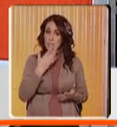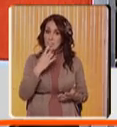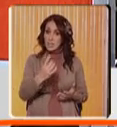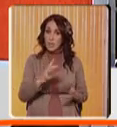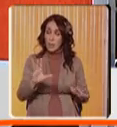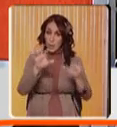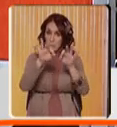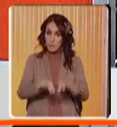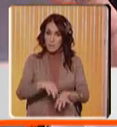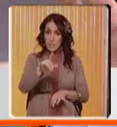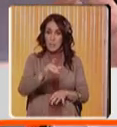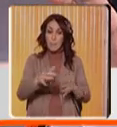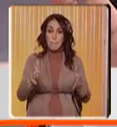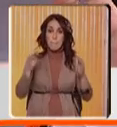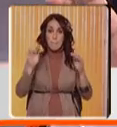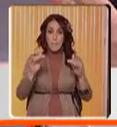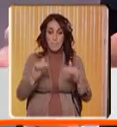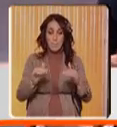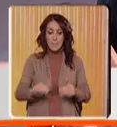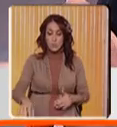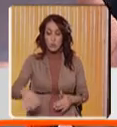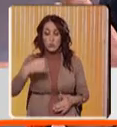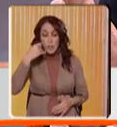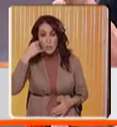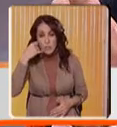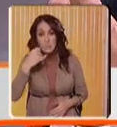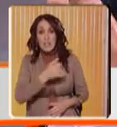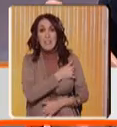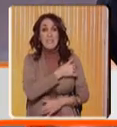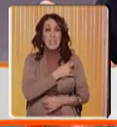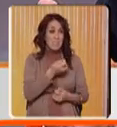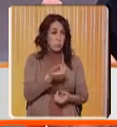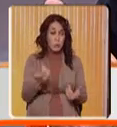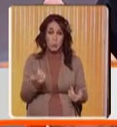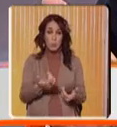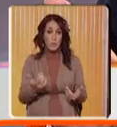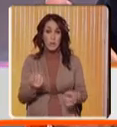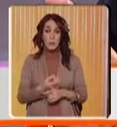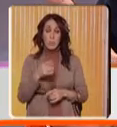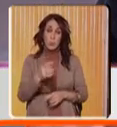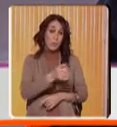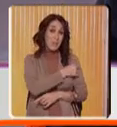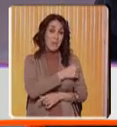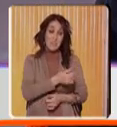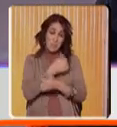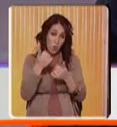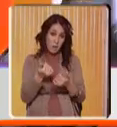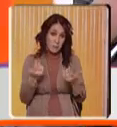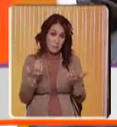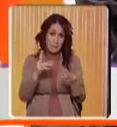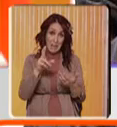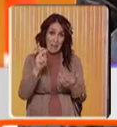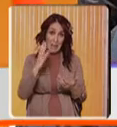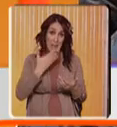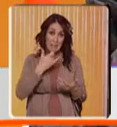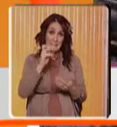Já agora, para terminar, cada vez usamos menos o telefone fixo, usamos mais o telefone. Sim, eu não uso de casa, praticamente. O telefone fixo não emite qualquer radiação. Pois é. Ora, vamos então